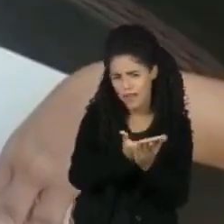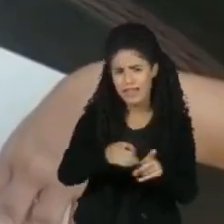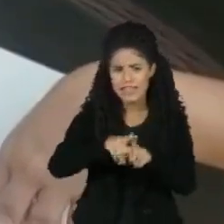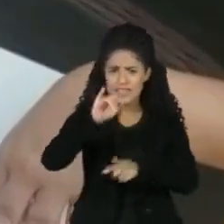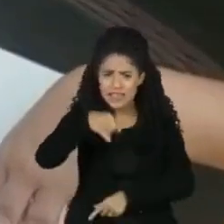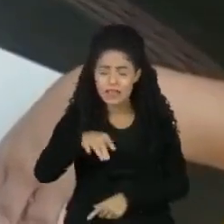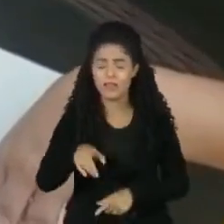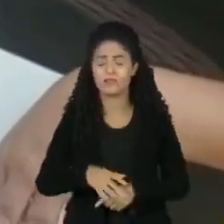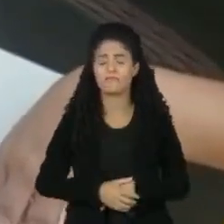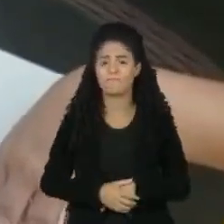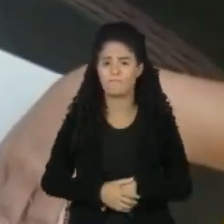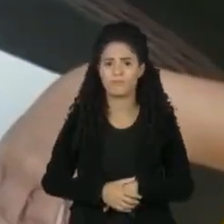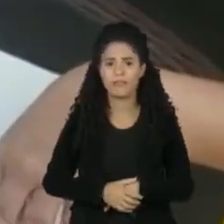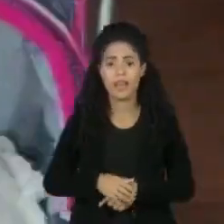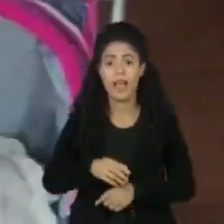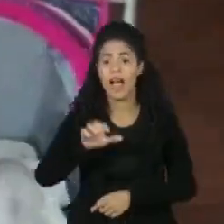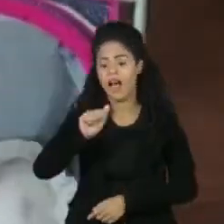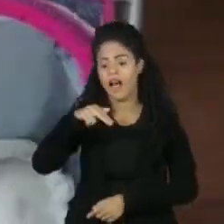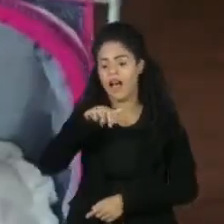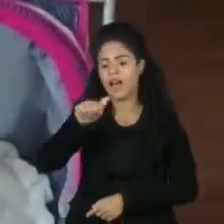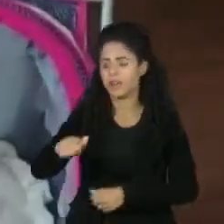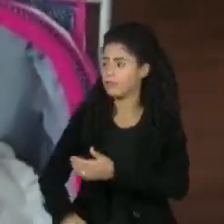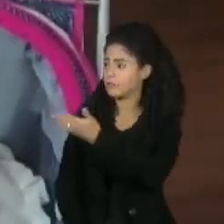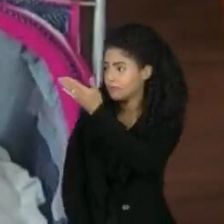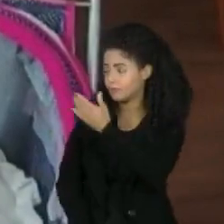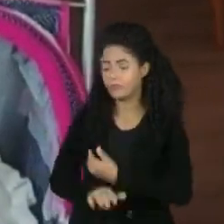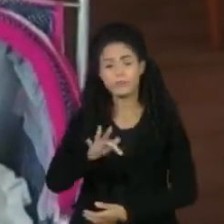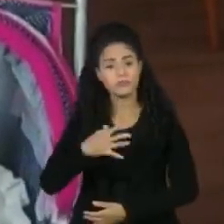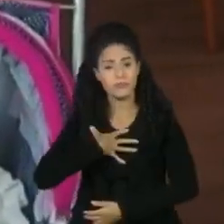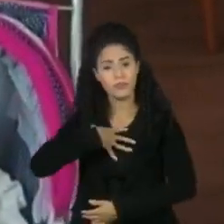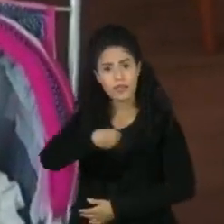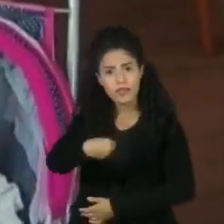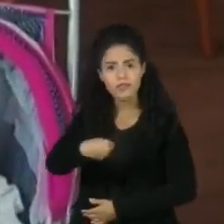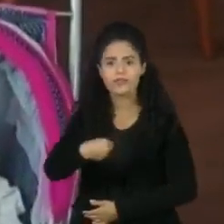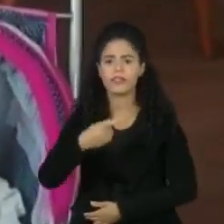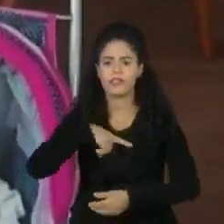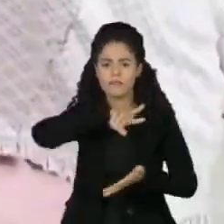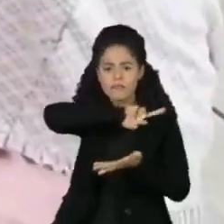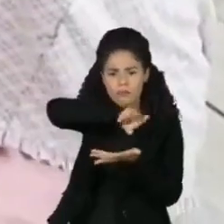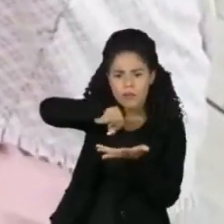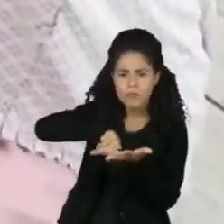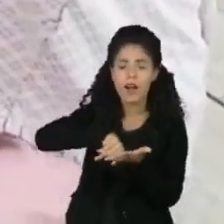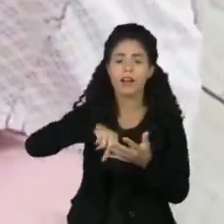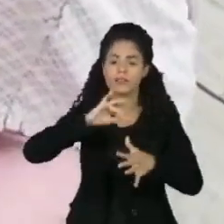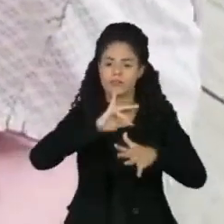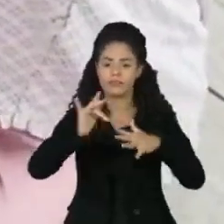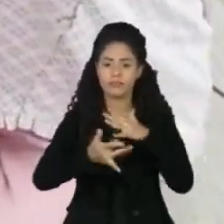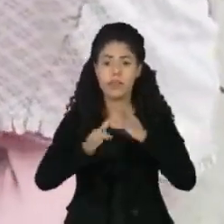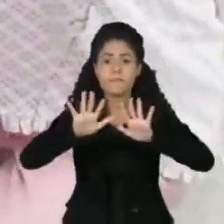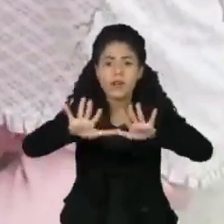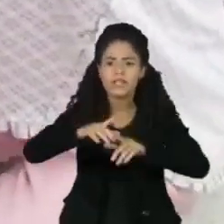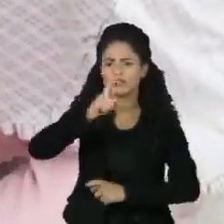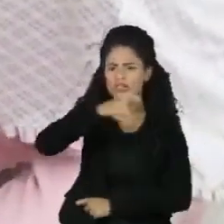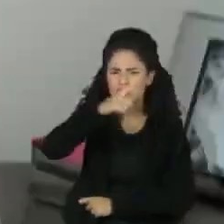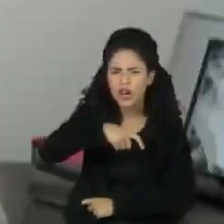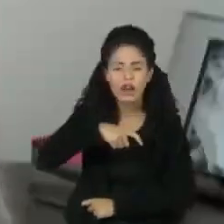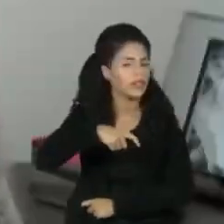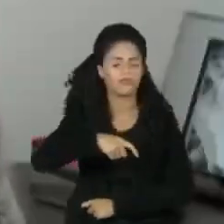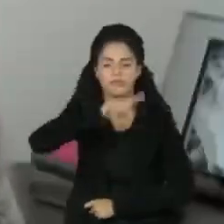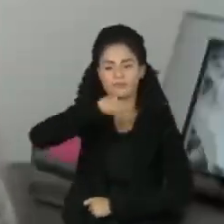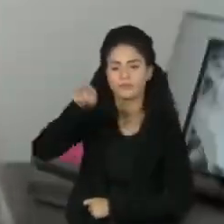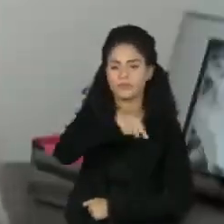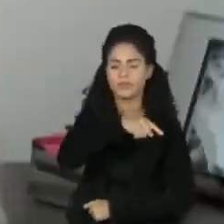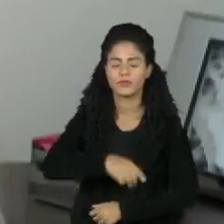exatamente esse o receio de Ana. A filha de 10 anos tem outras redes sociais, mas o TikTok é proibido. O